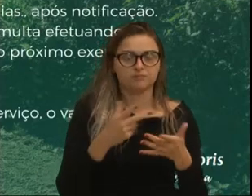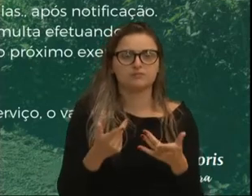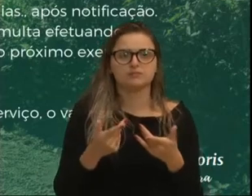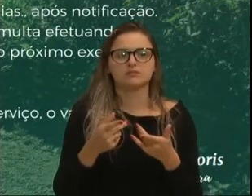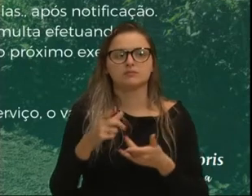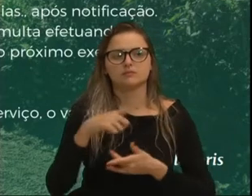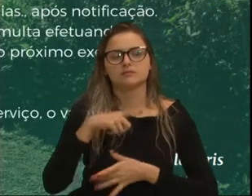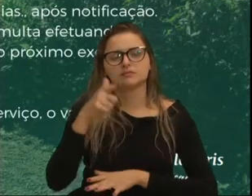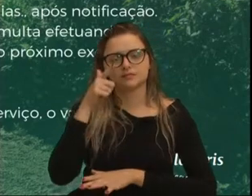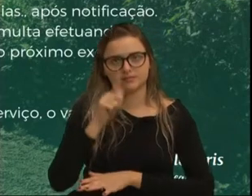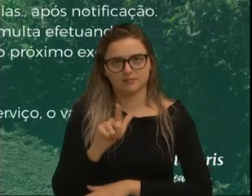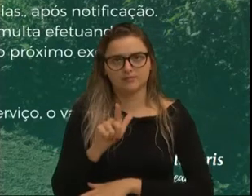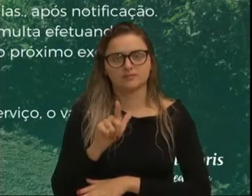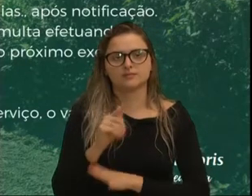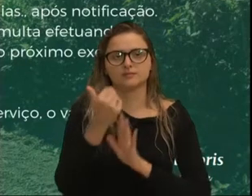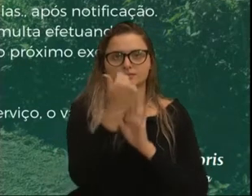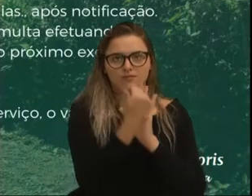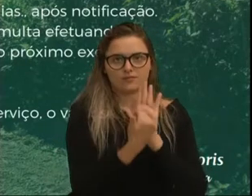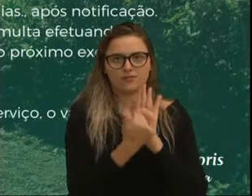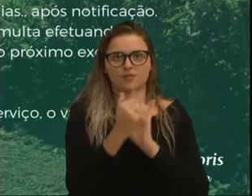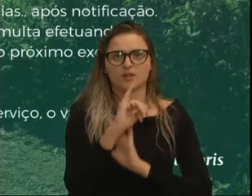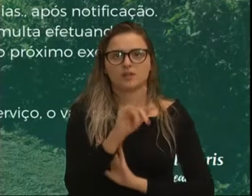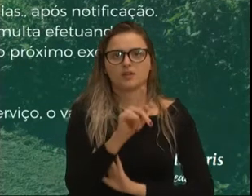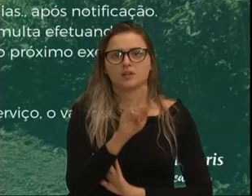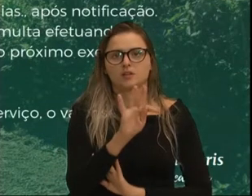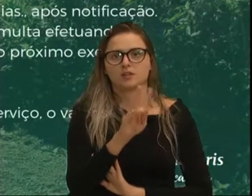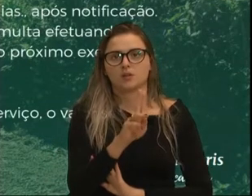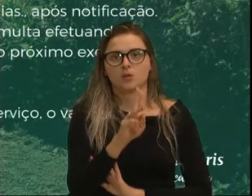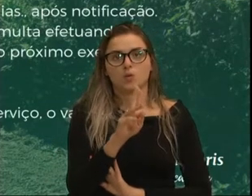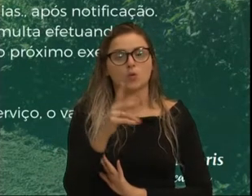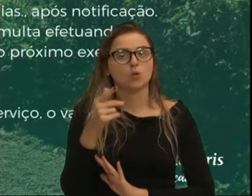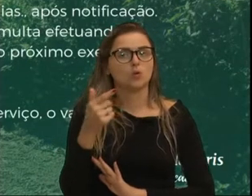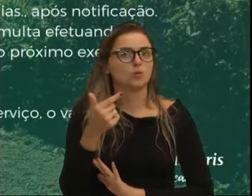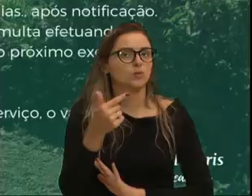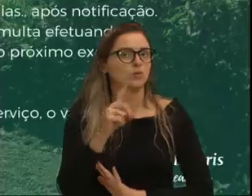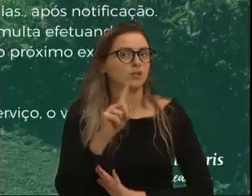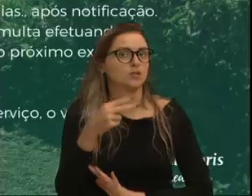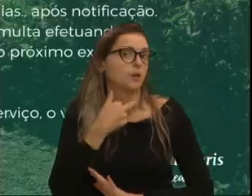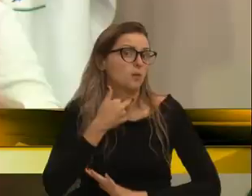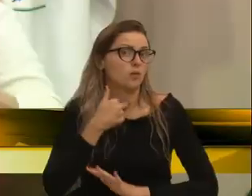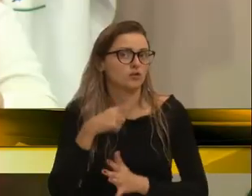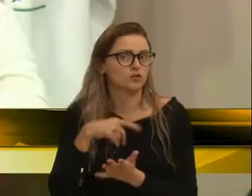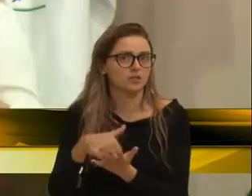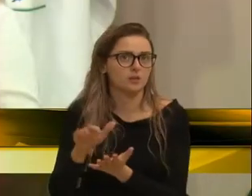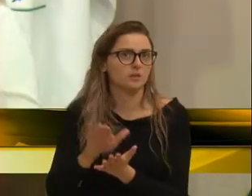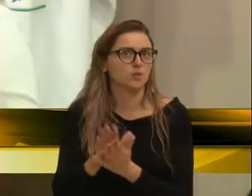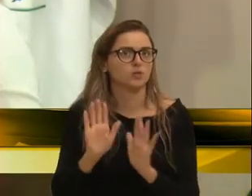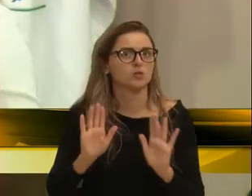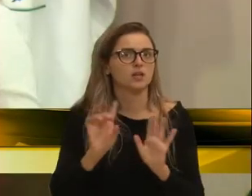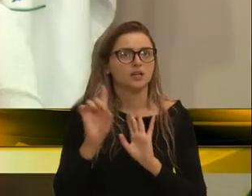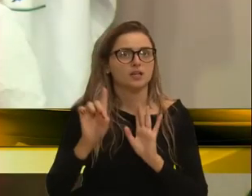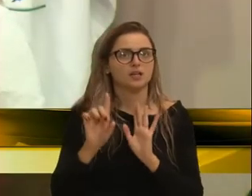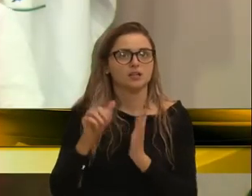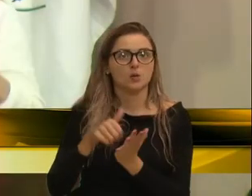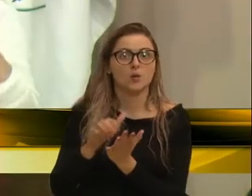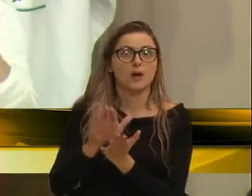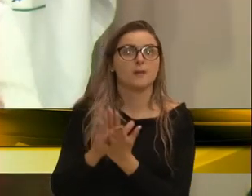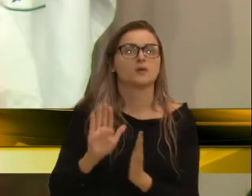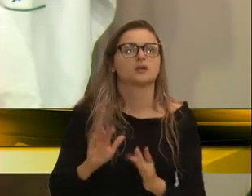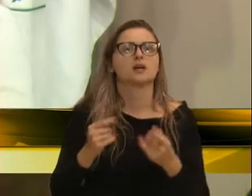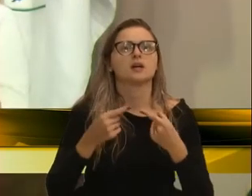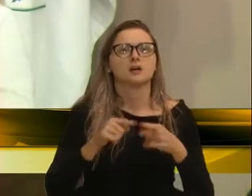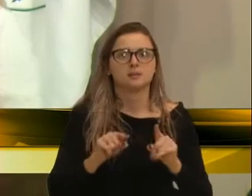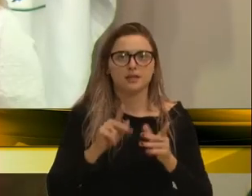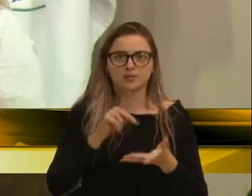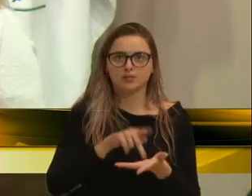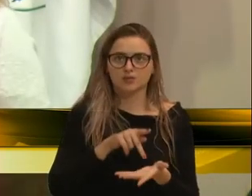haver o desconto no IPTU, a pessoa teria que não ter multas. A ideia não é punir. A ideia é que, de fato,